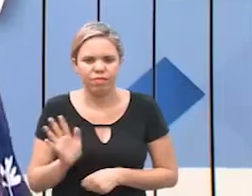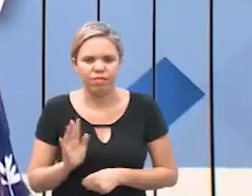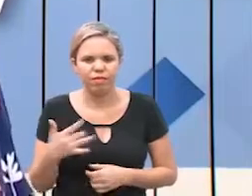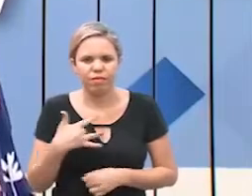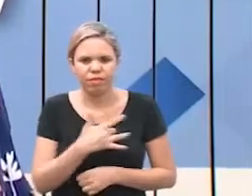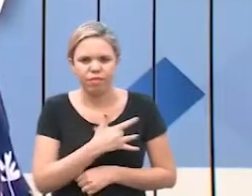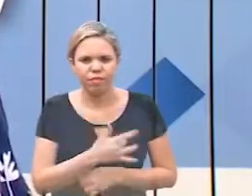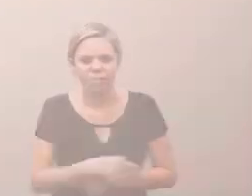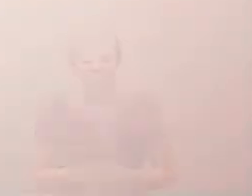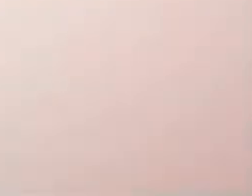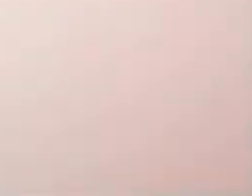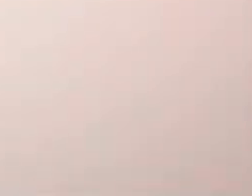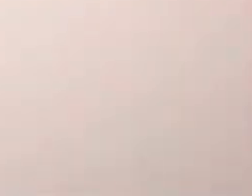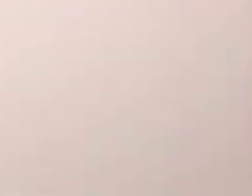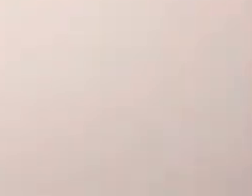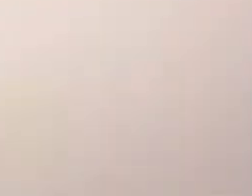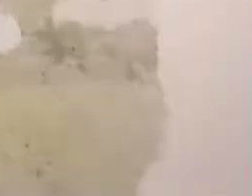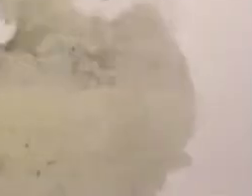tchau, saúde!